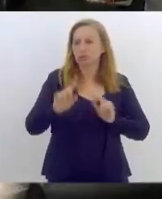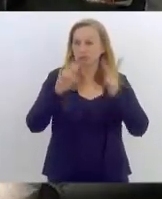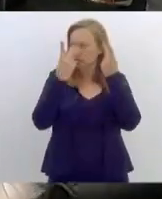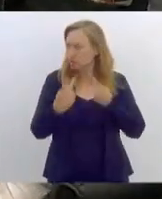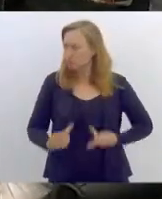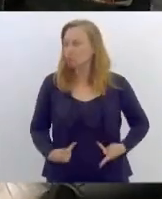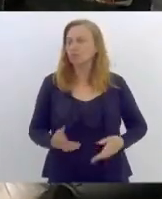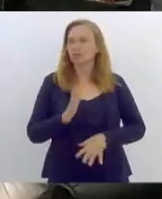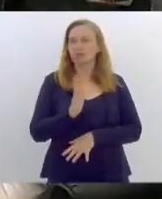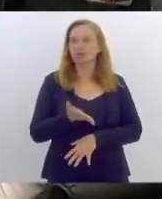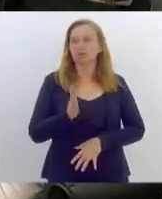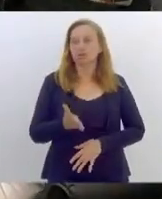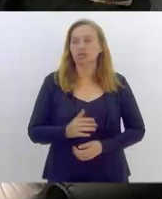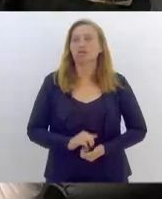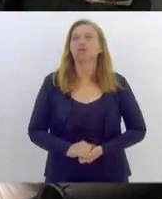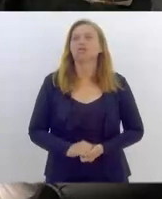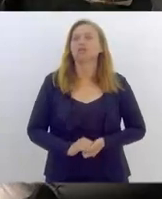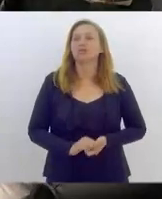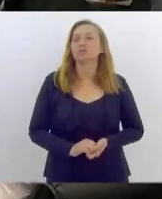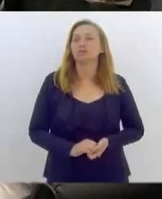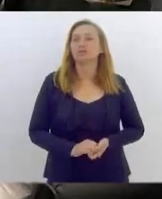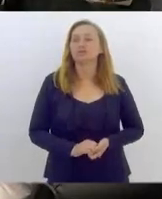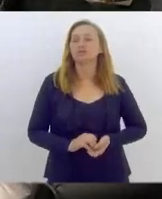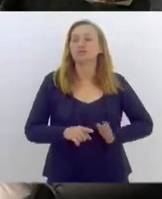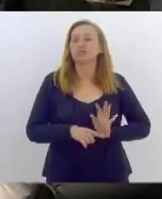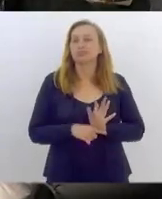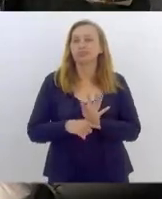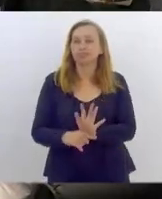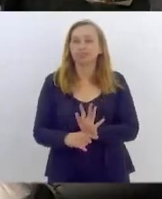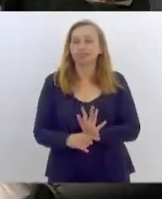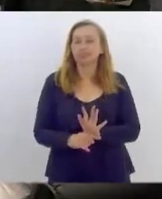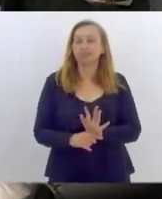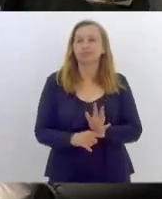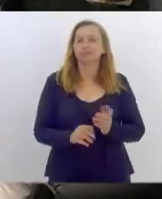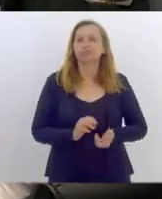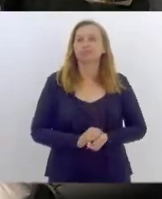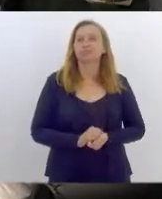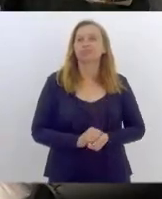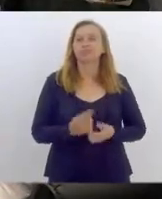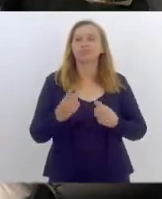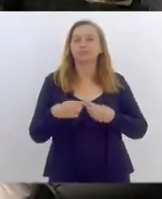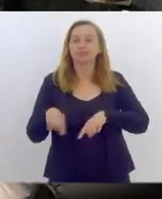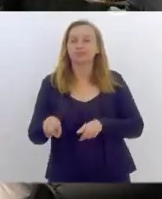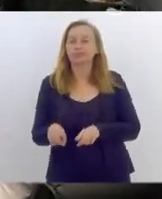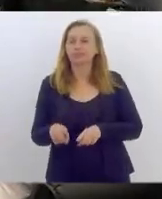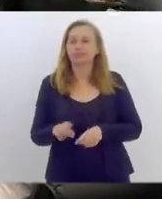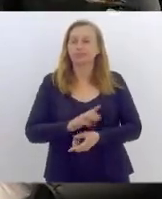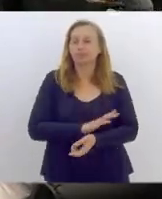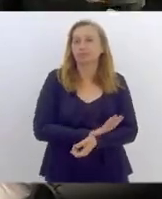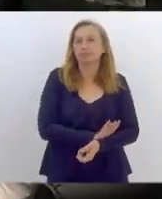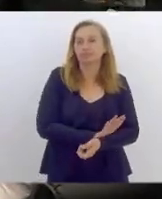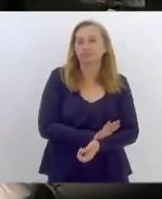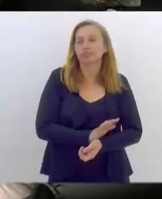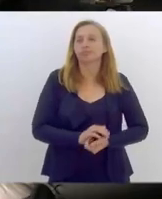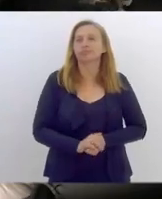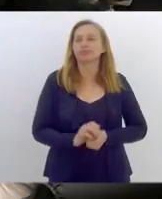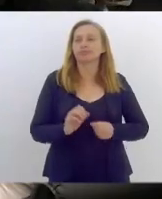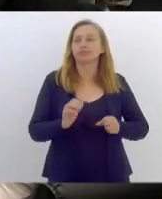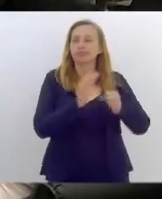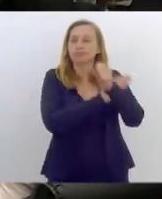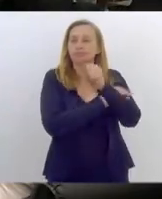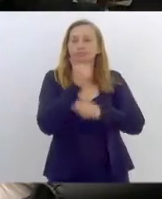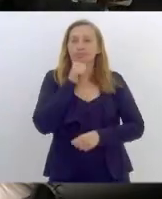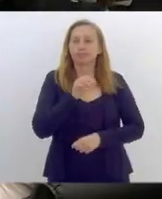a garantia dos direitos e a contribuição no enfrentamento ao racismo, fortalecendo e empoderando as mulheres negras e